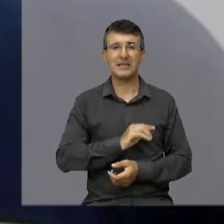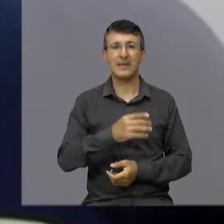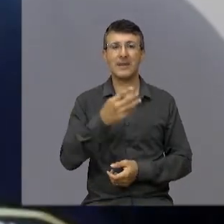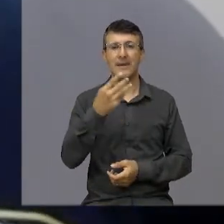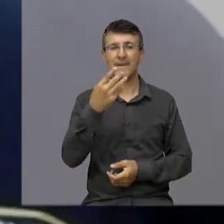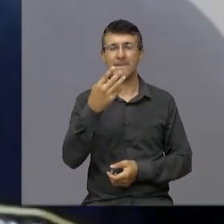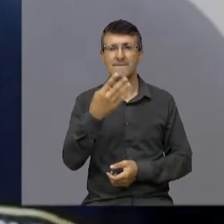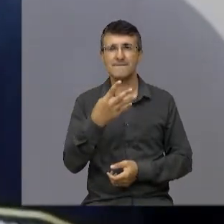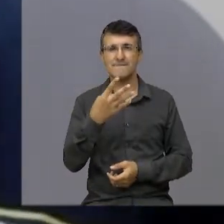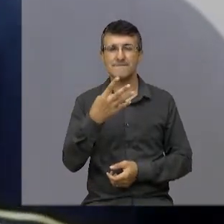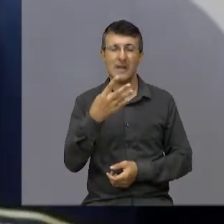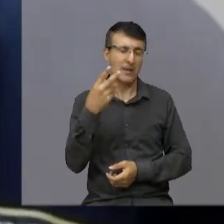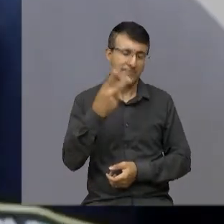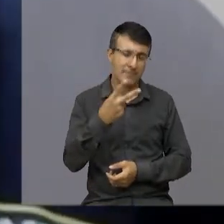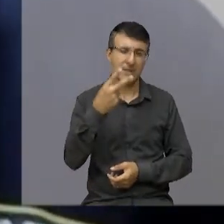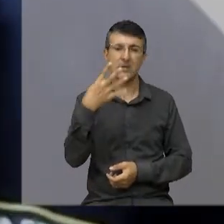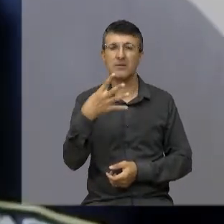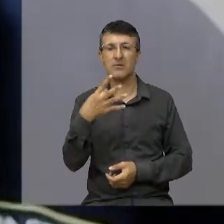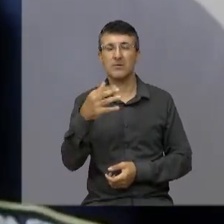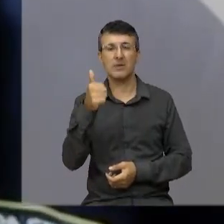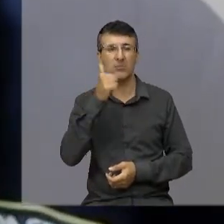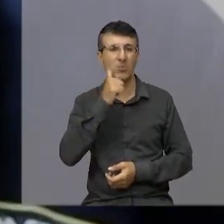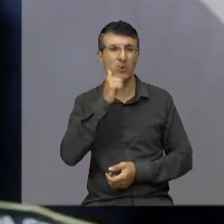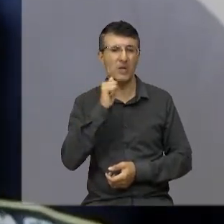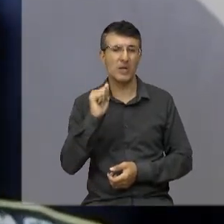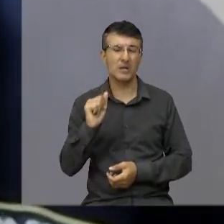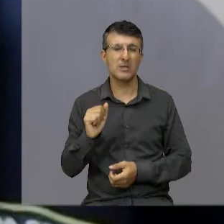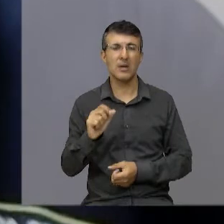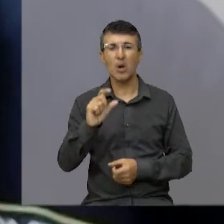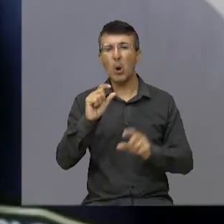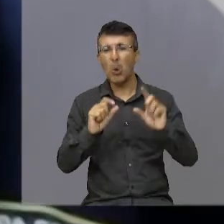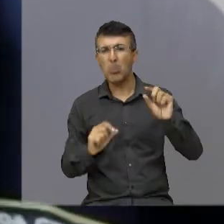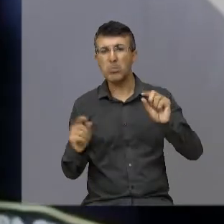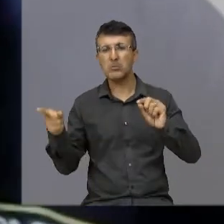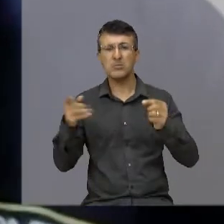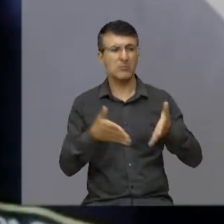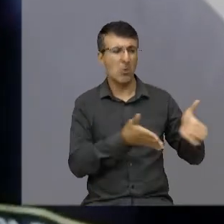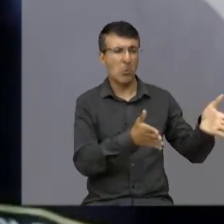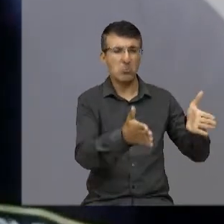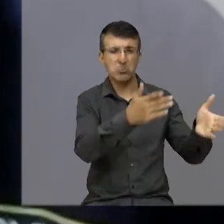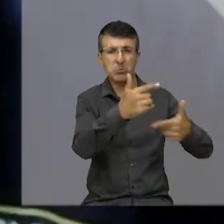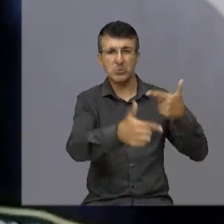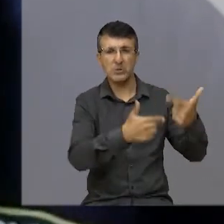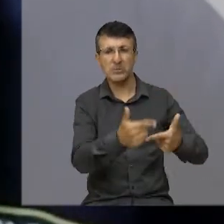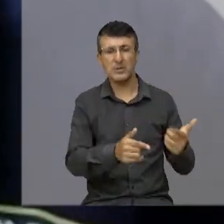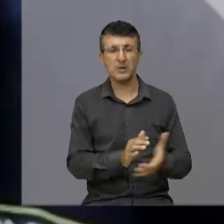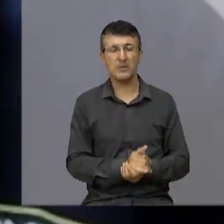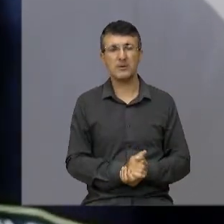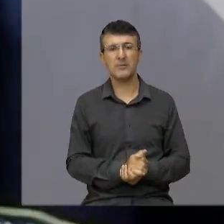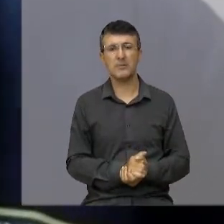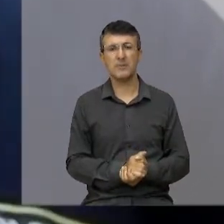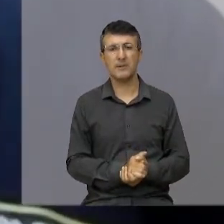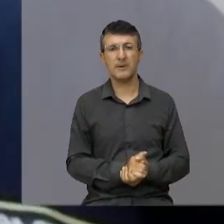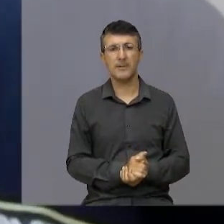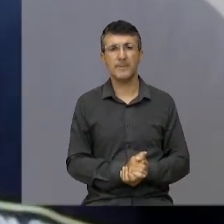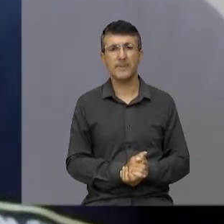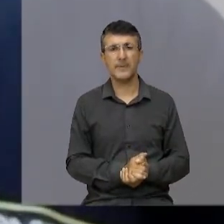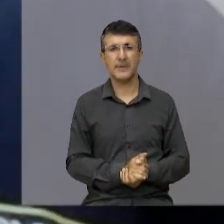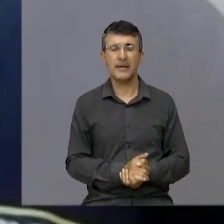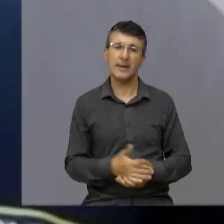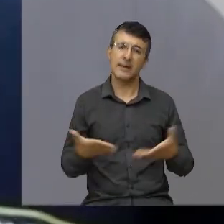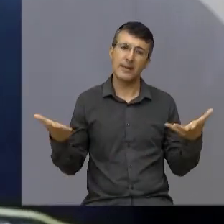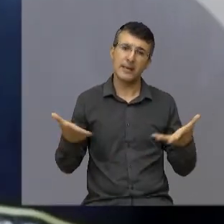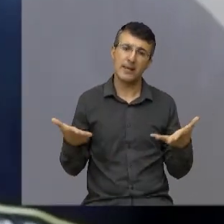rua, são pessoas que já trabalharam bastante e agora tem as mais novas